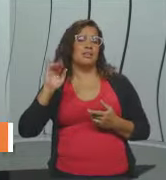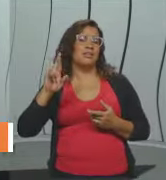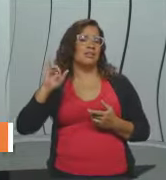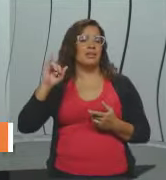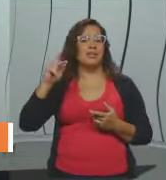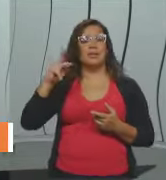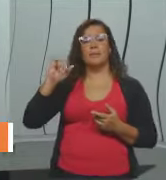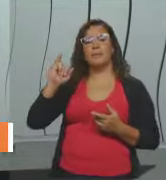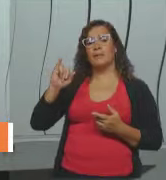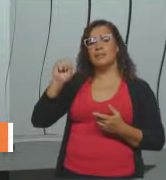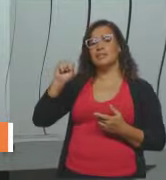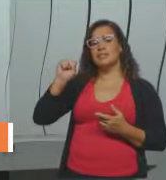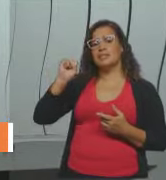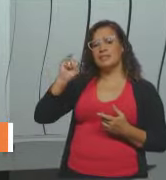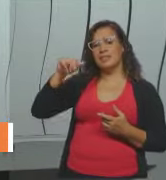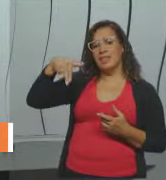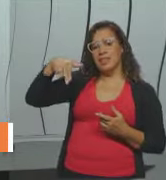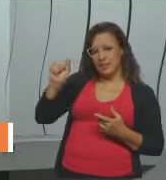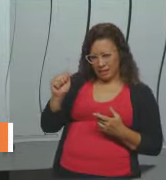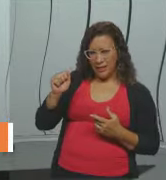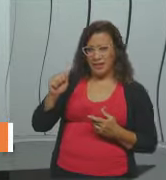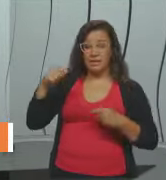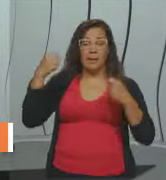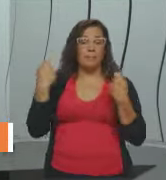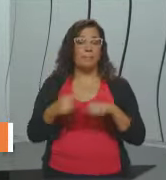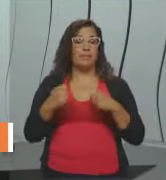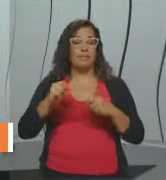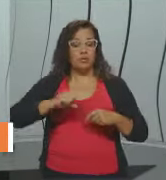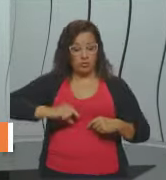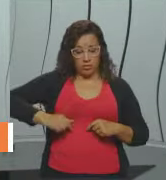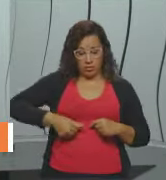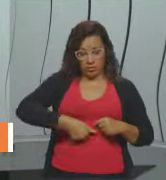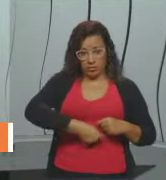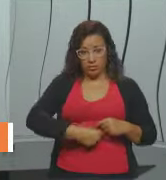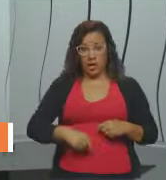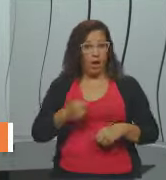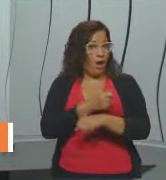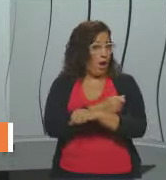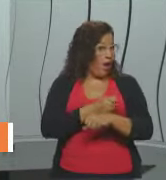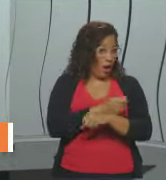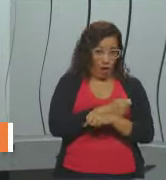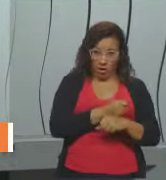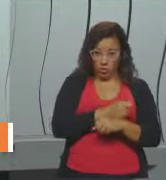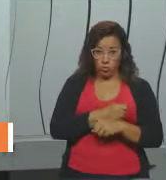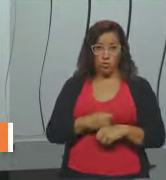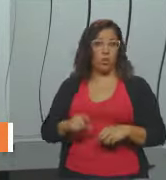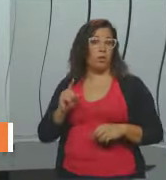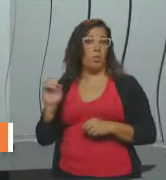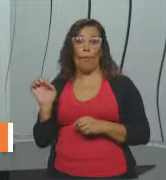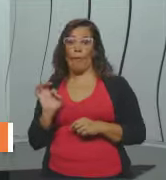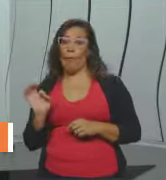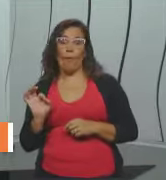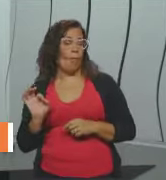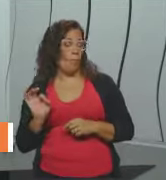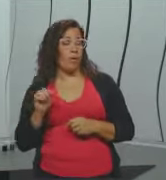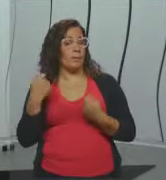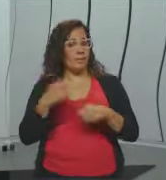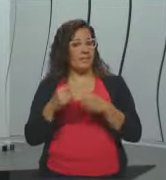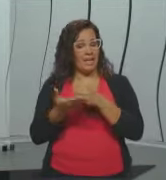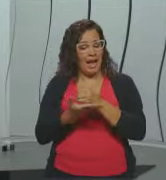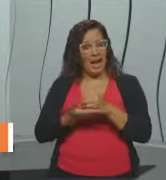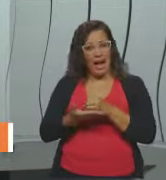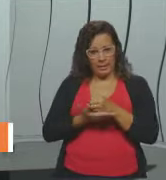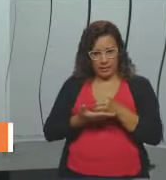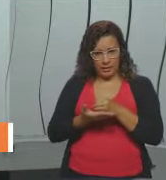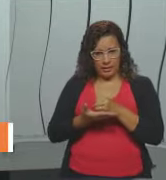intestino delgado, precisam de um ambiente mais alcalino, ou seja, não ácido e não neutro, e isso então favorece o funcionamento